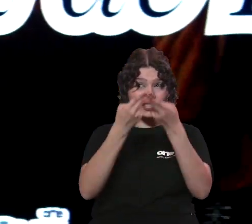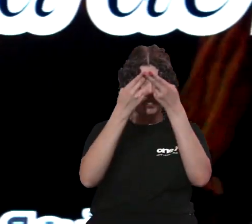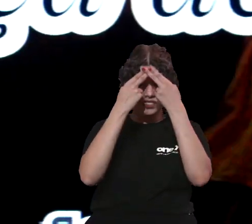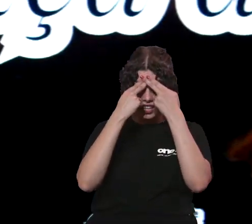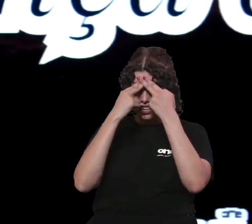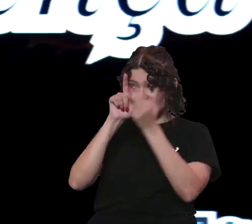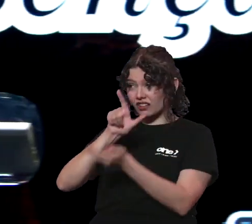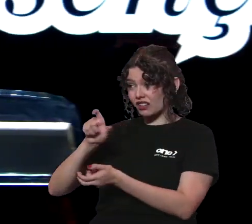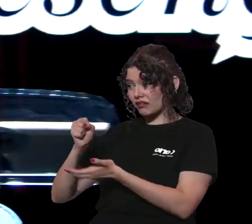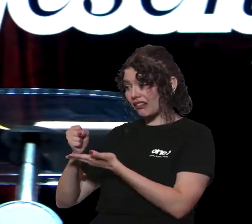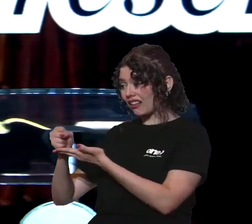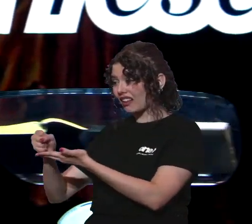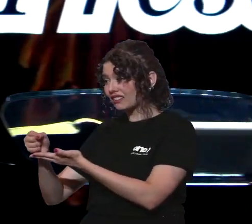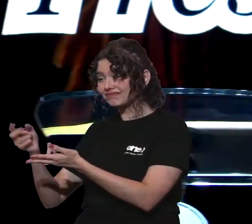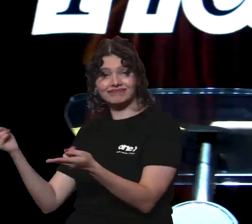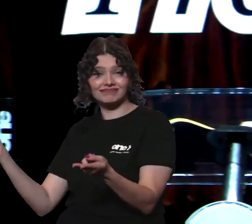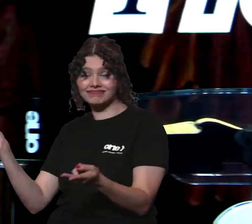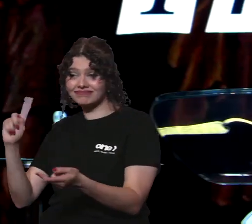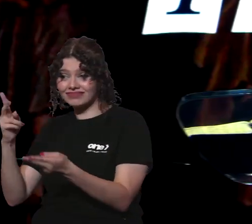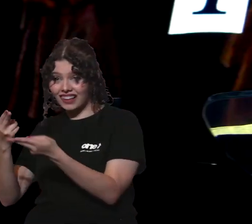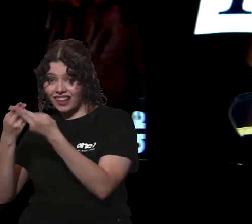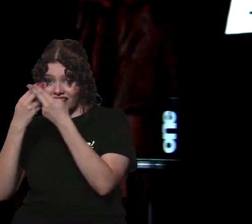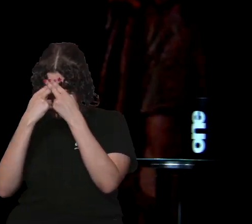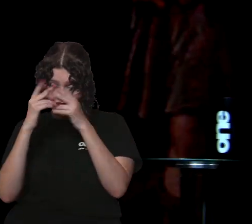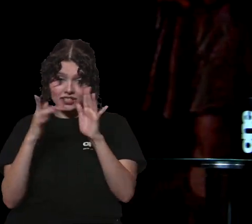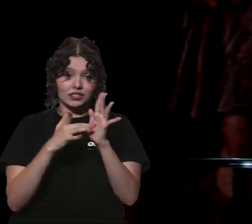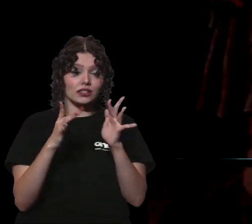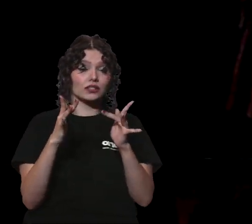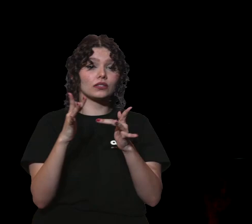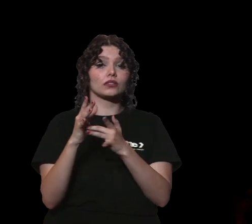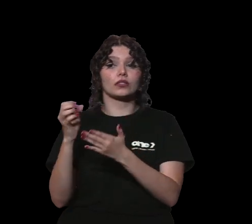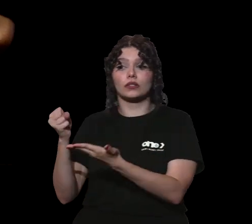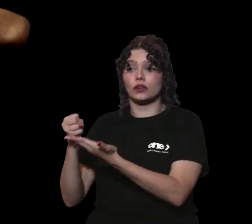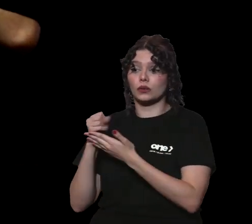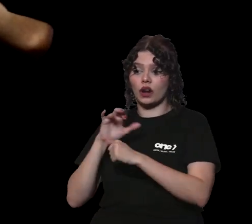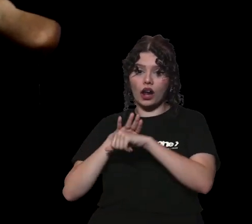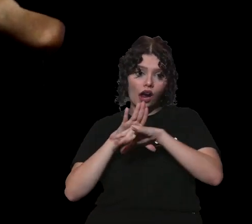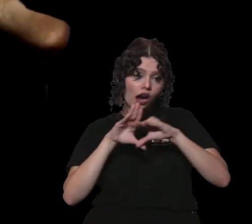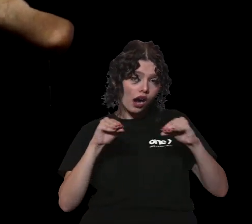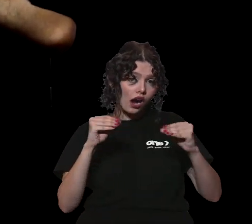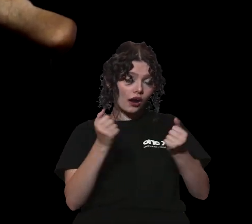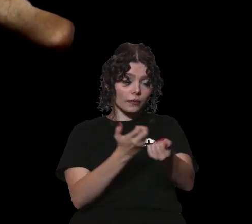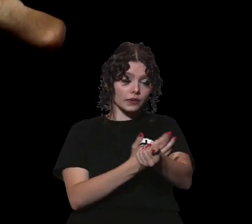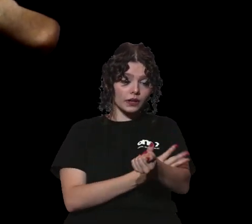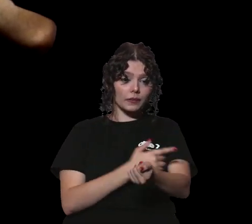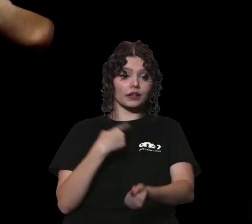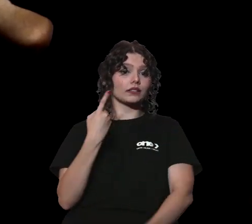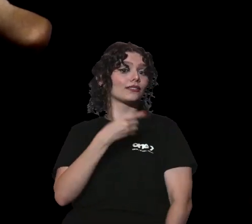Então, Jesus trata as nossas emoções para que a gente não peque também.